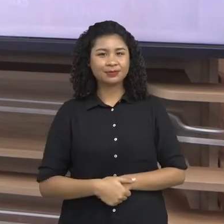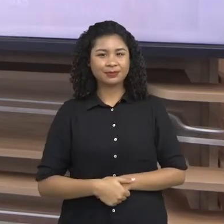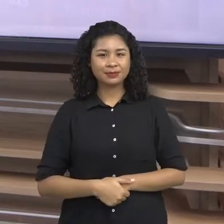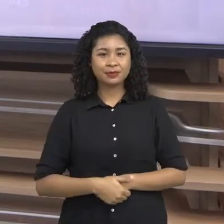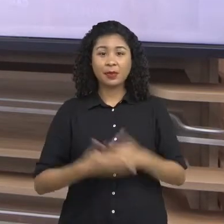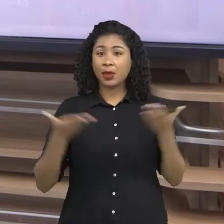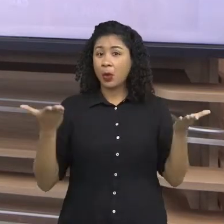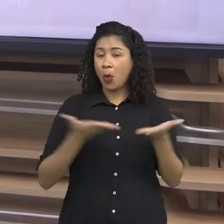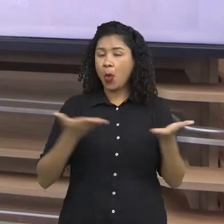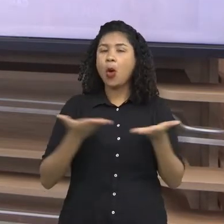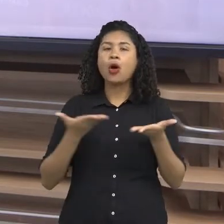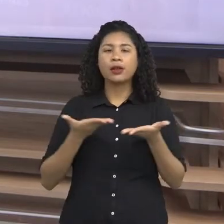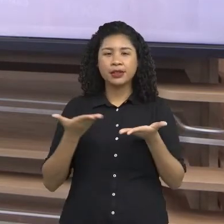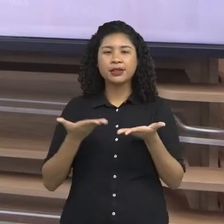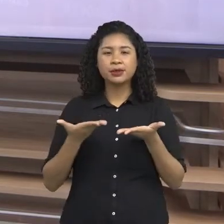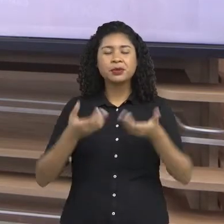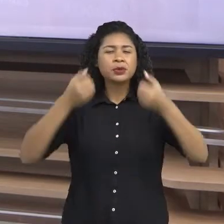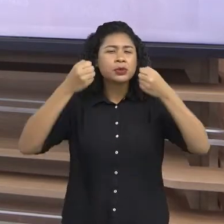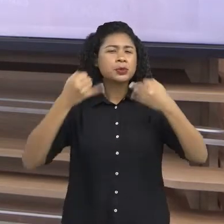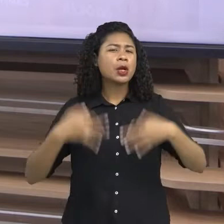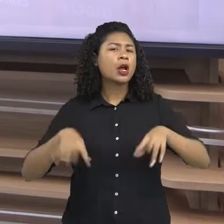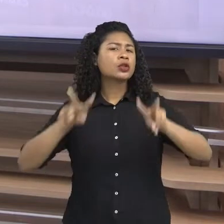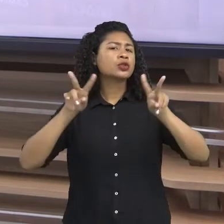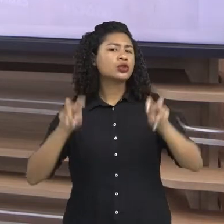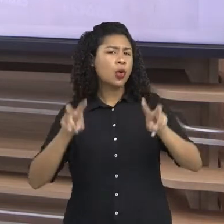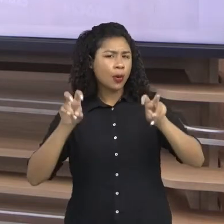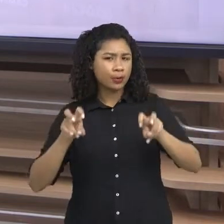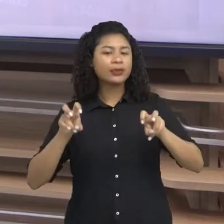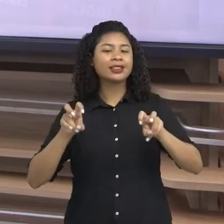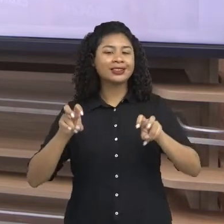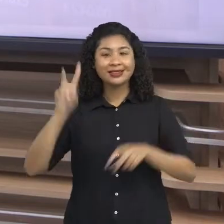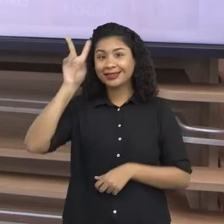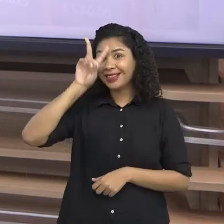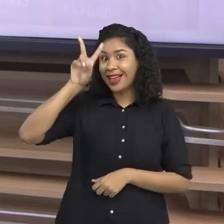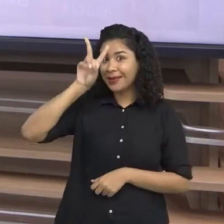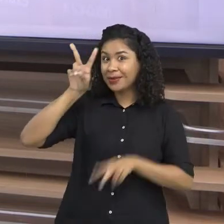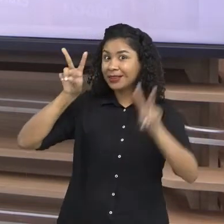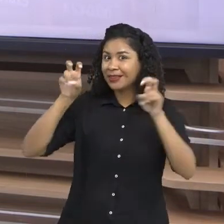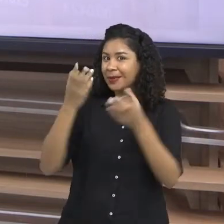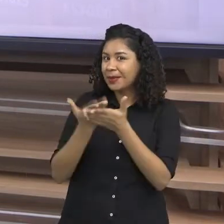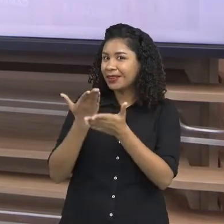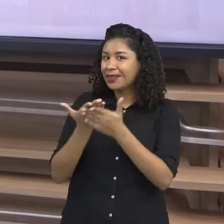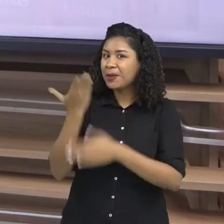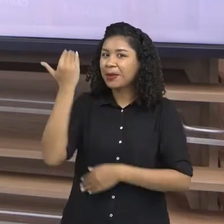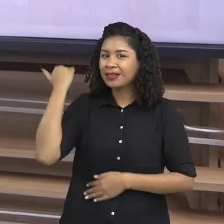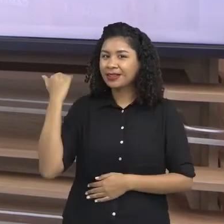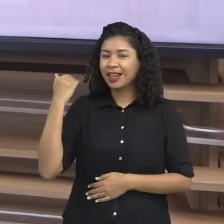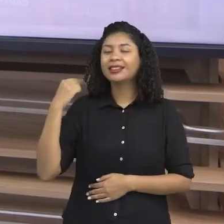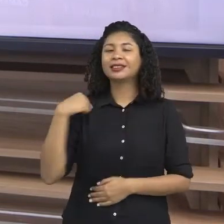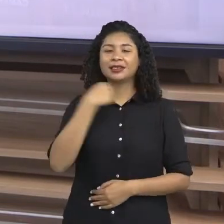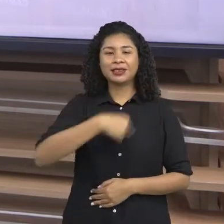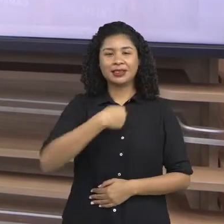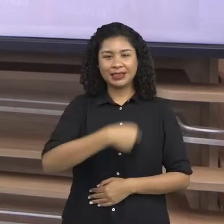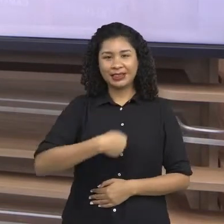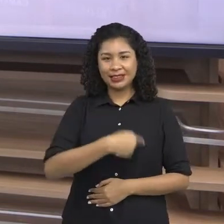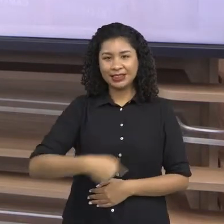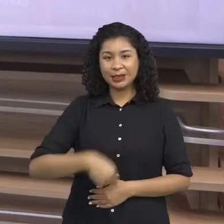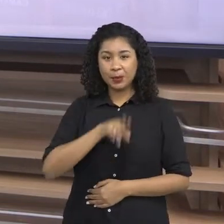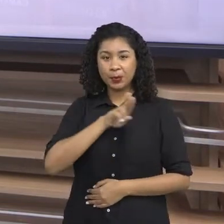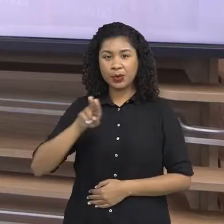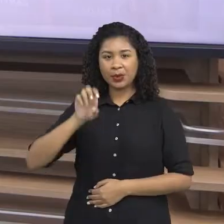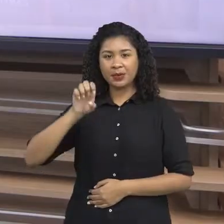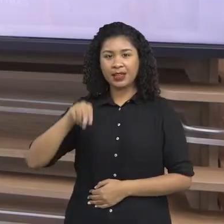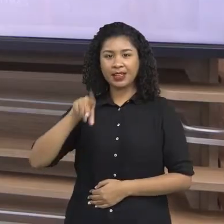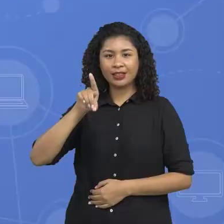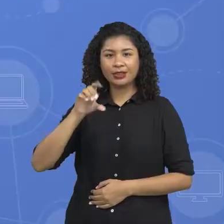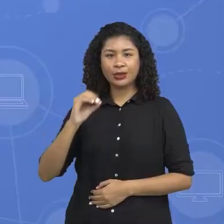falar sobre o sistema endócrino, aquele assunto da nossa última aula, tá? Então vamos aí observar as nossas